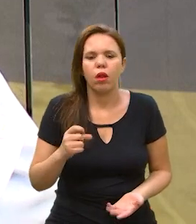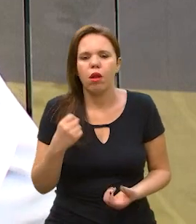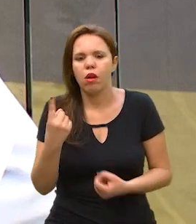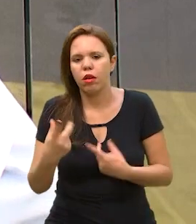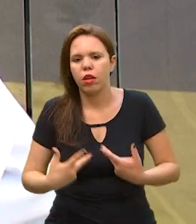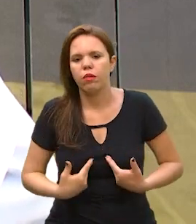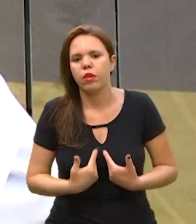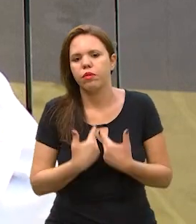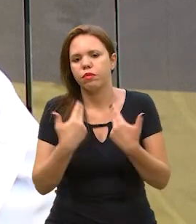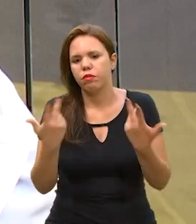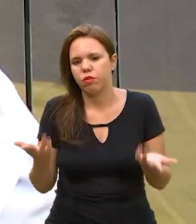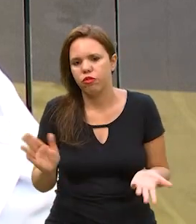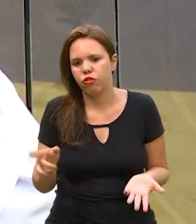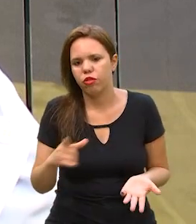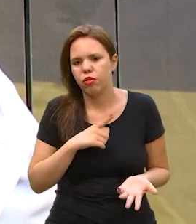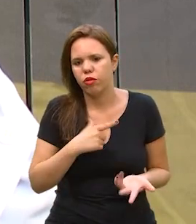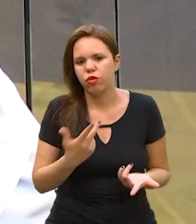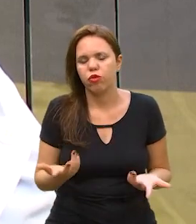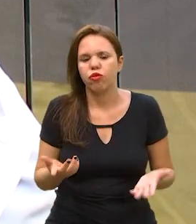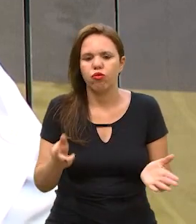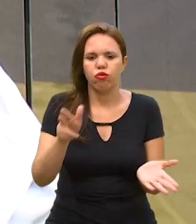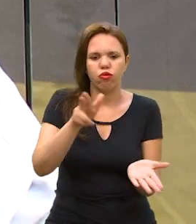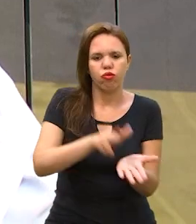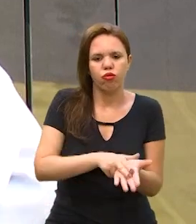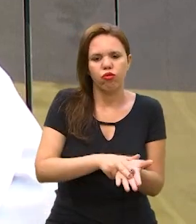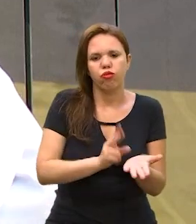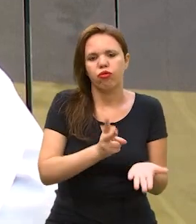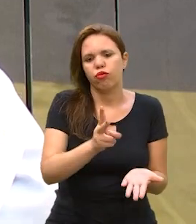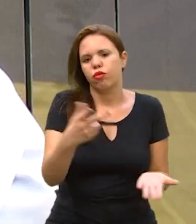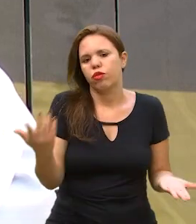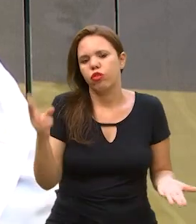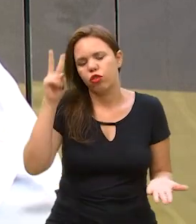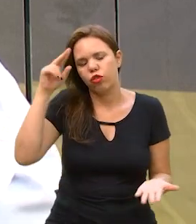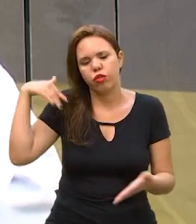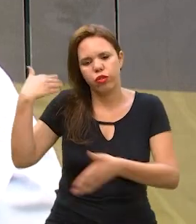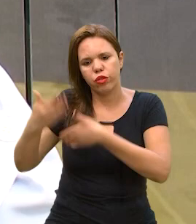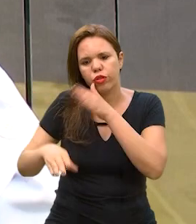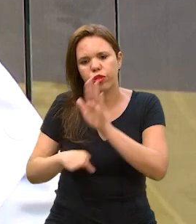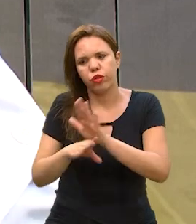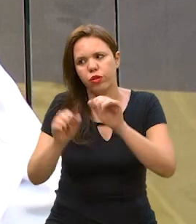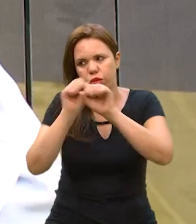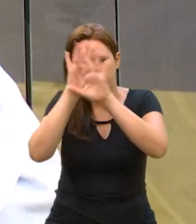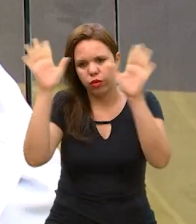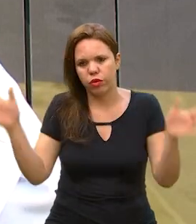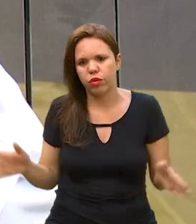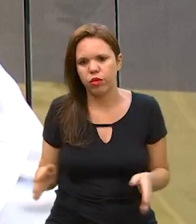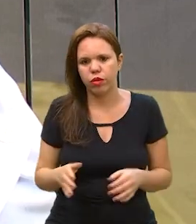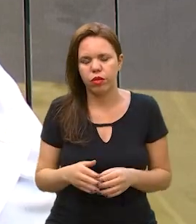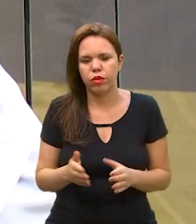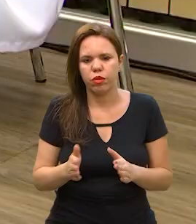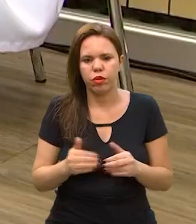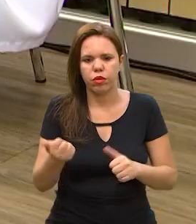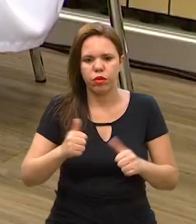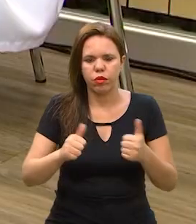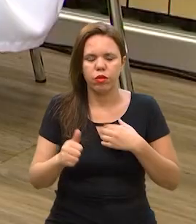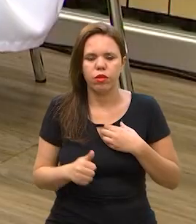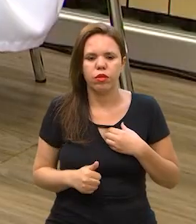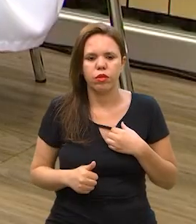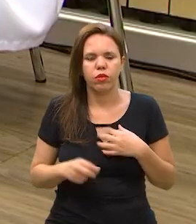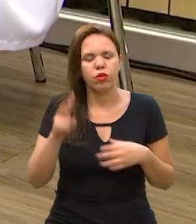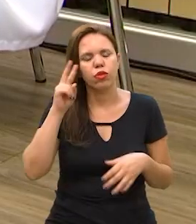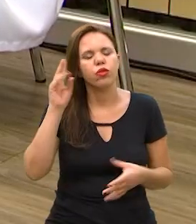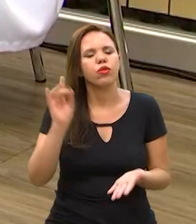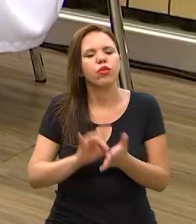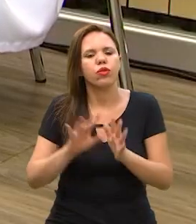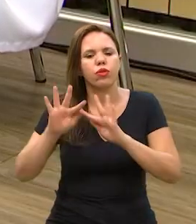alguma cirurgia, se já teve alguma internação. Então essa história vai nos guiando na solicitação dos exames. O histórico